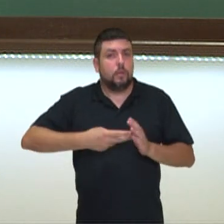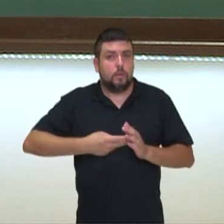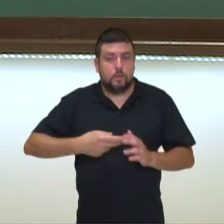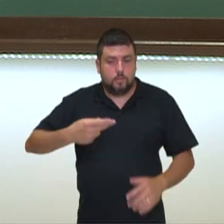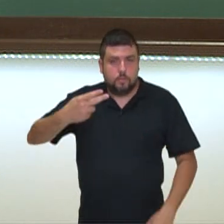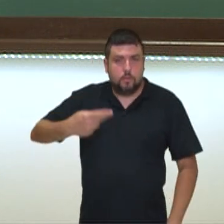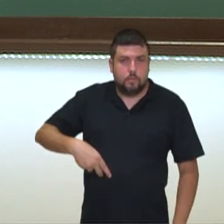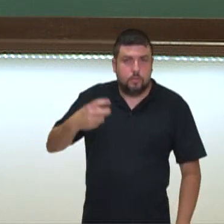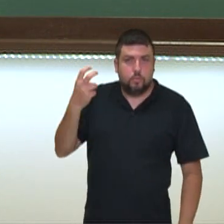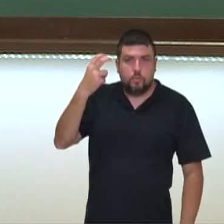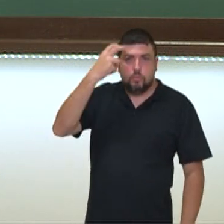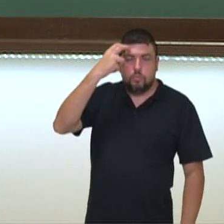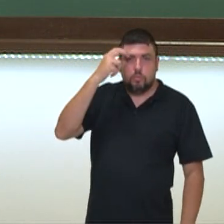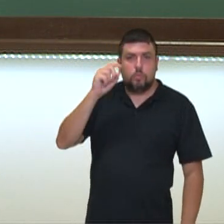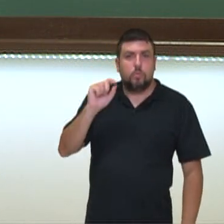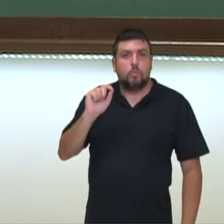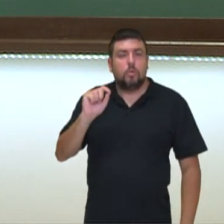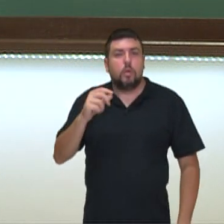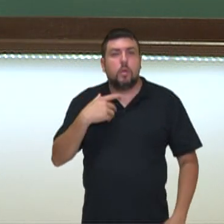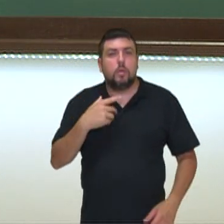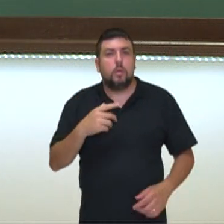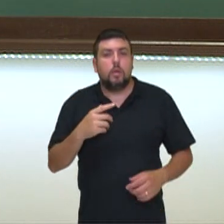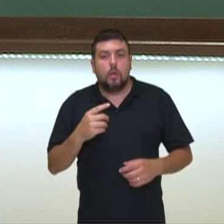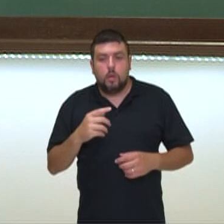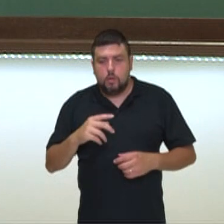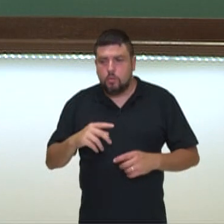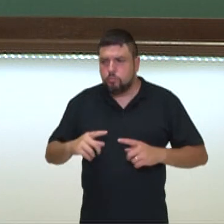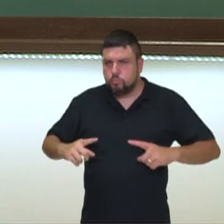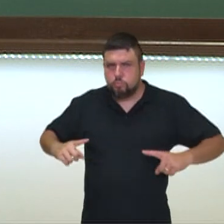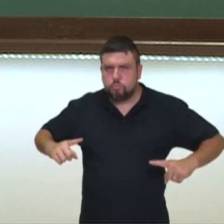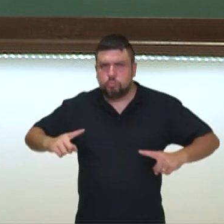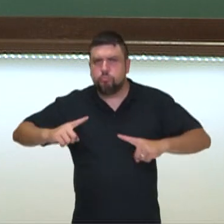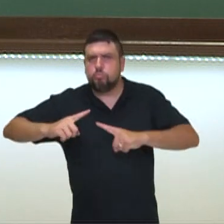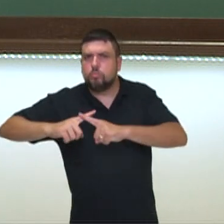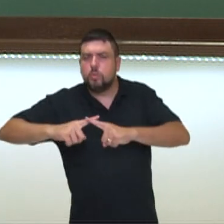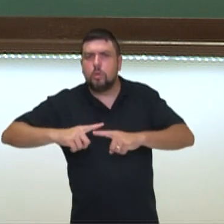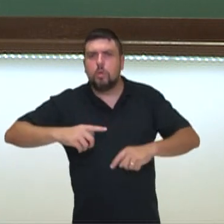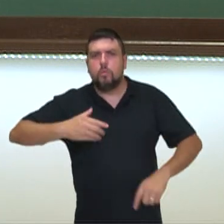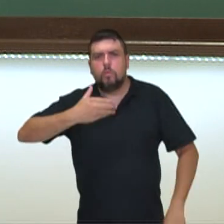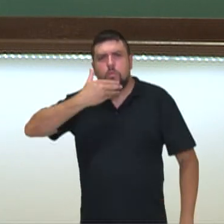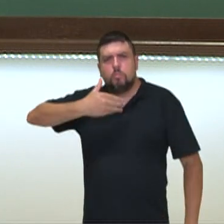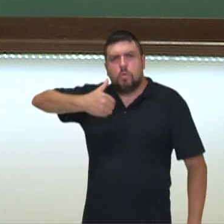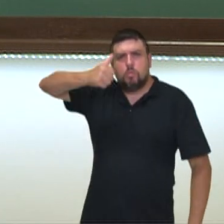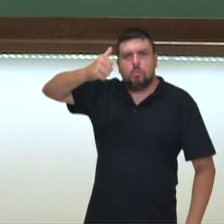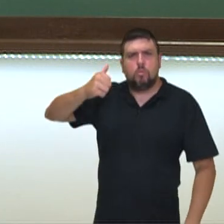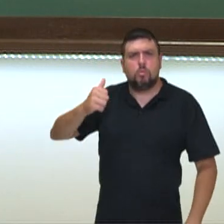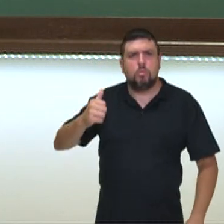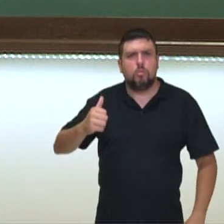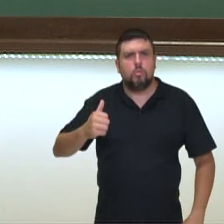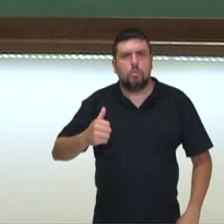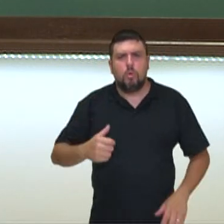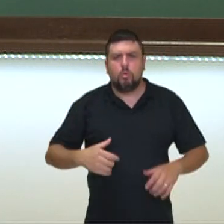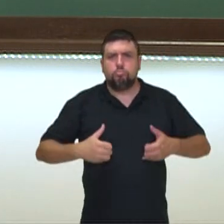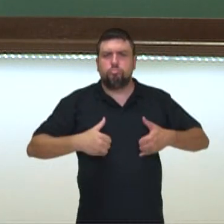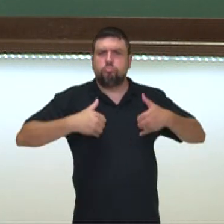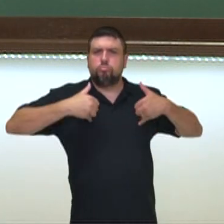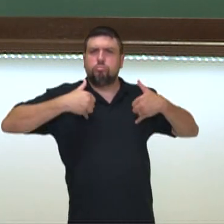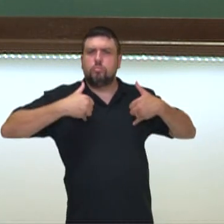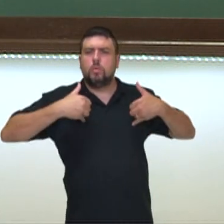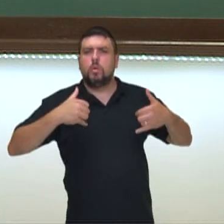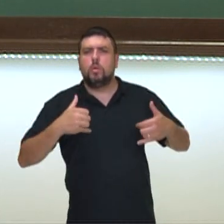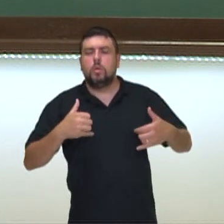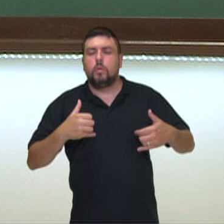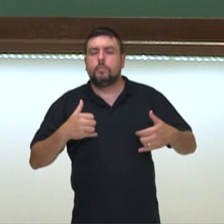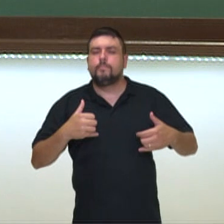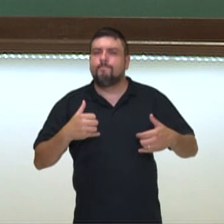cultura a questão de você ser competitivo, de você ser o melhor dos melhores, né, leva muitas pessoas a